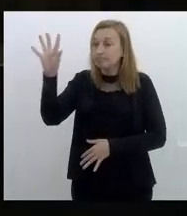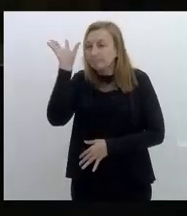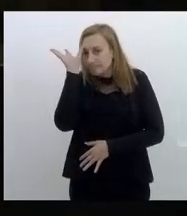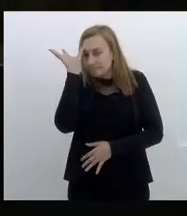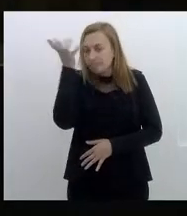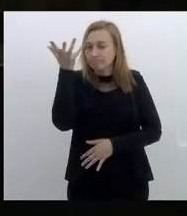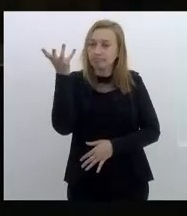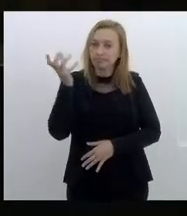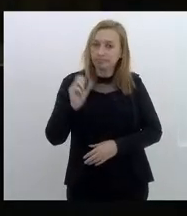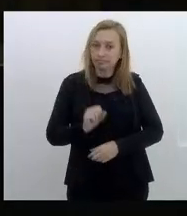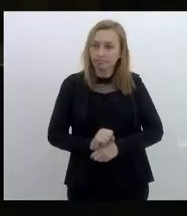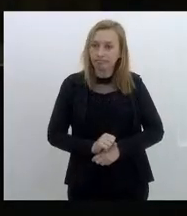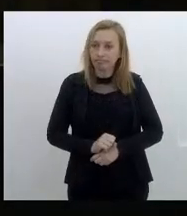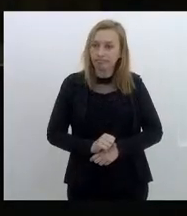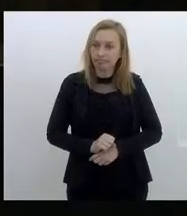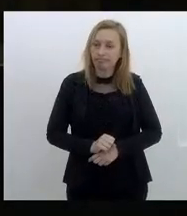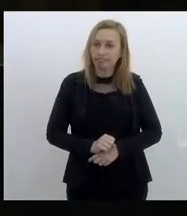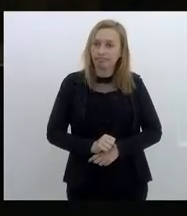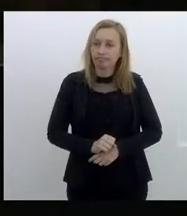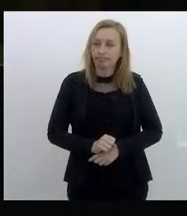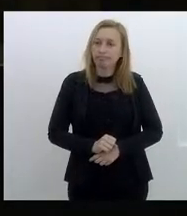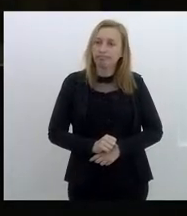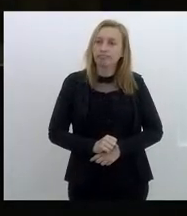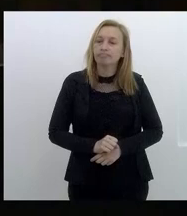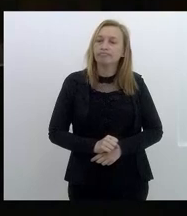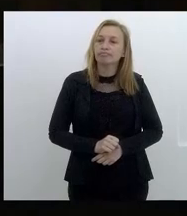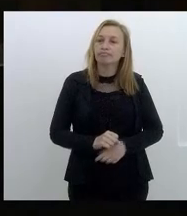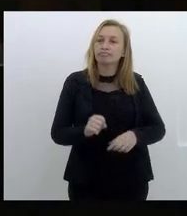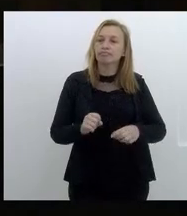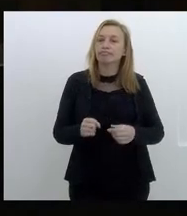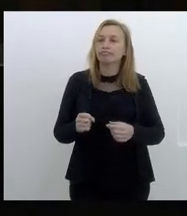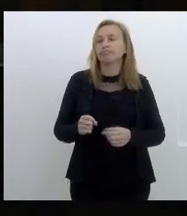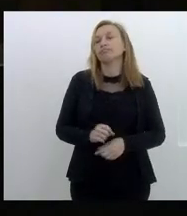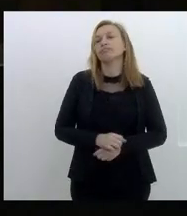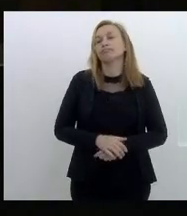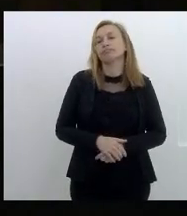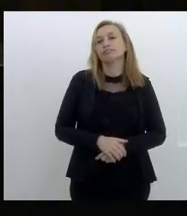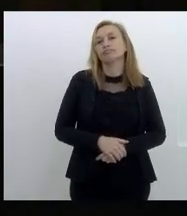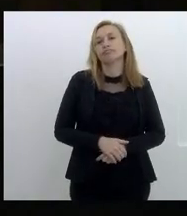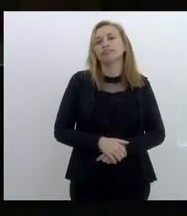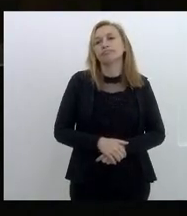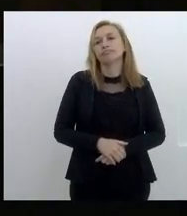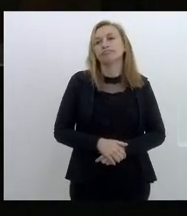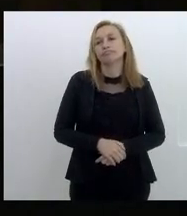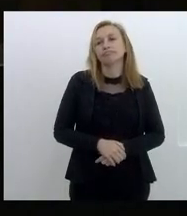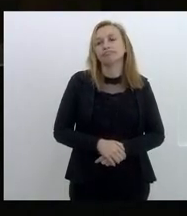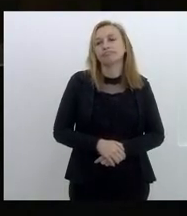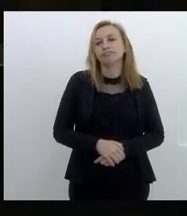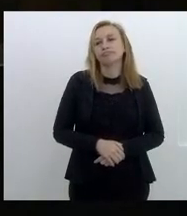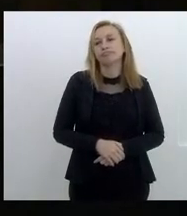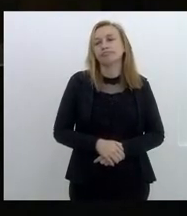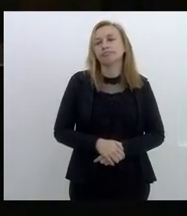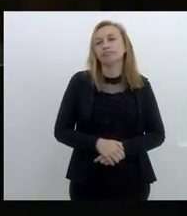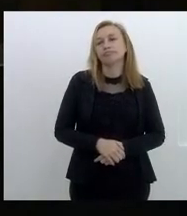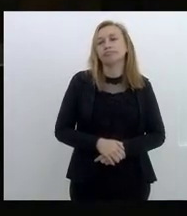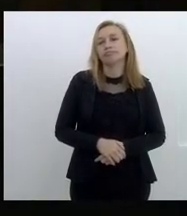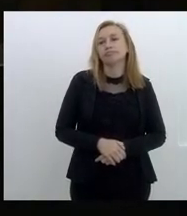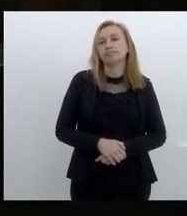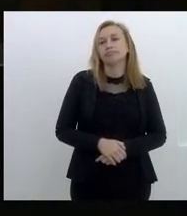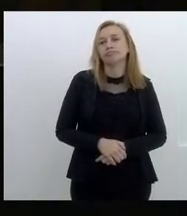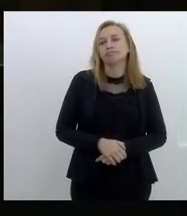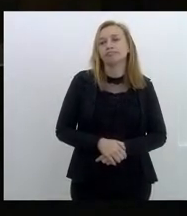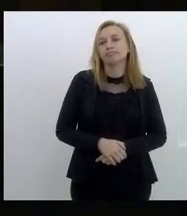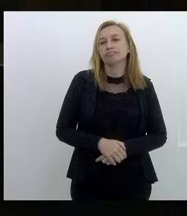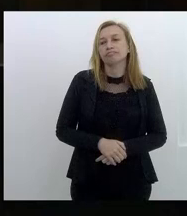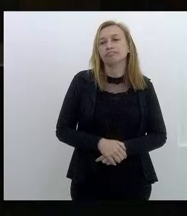com a ponta sobre os servidores e as servidoras públicas toda sua